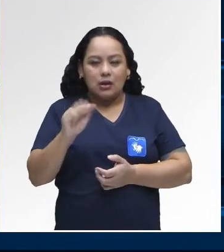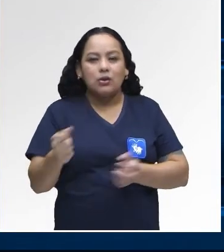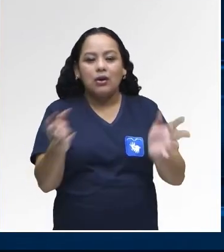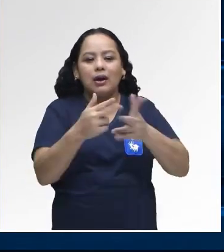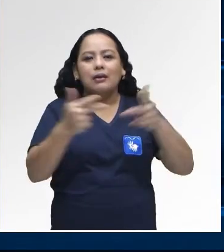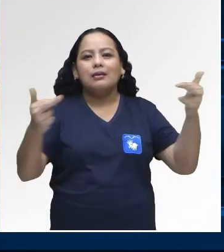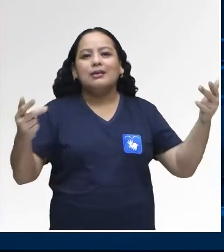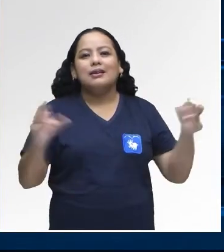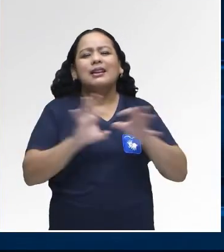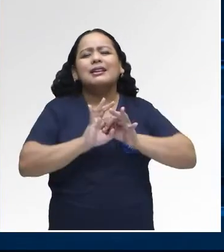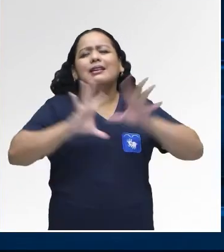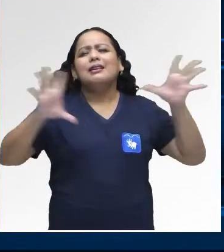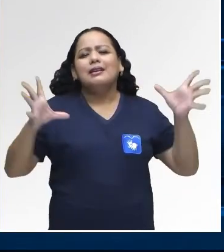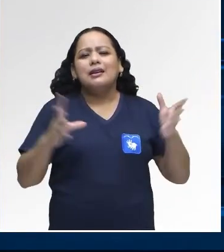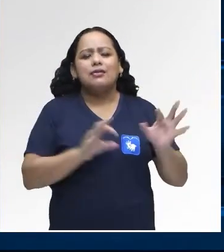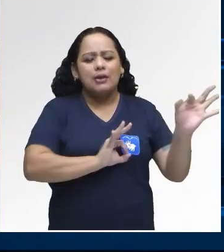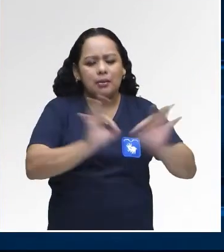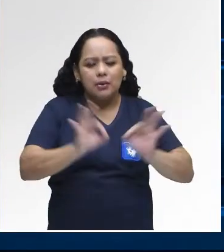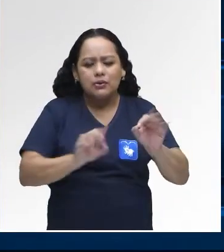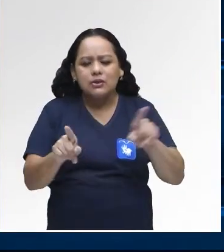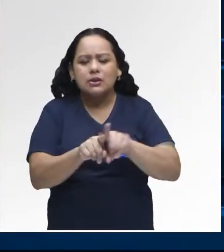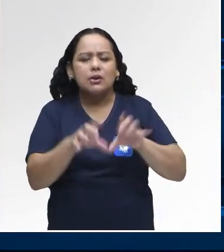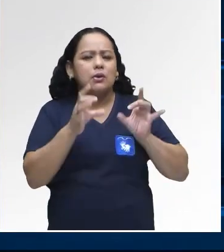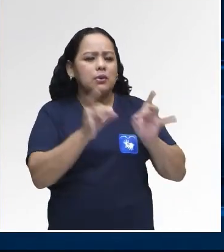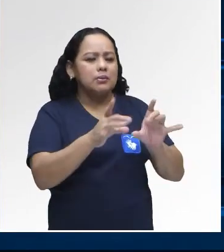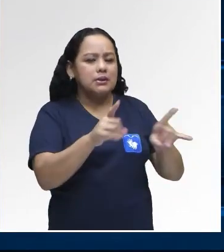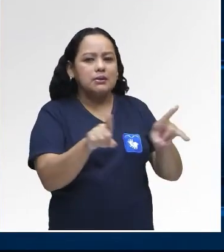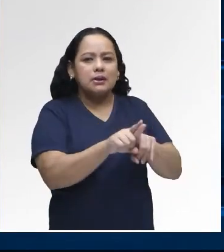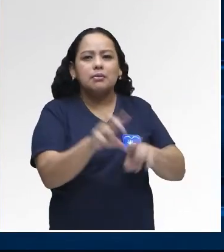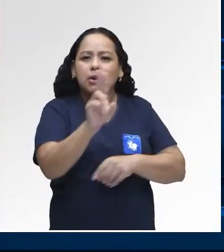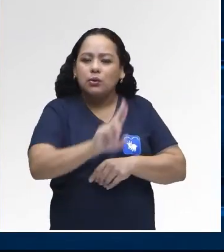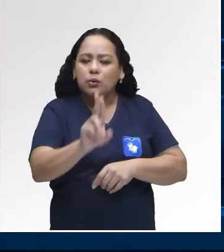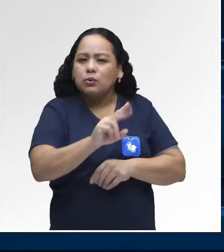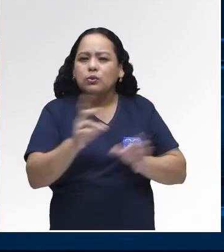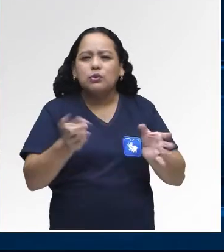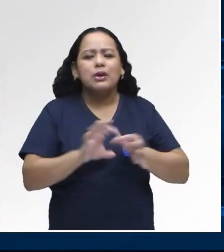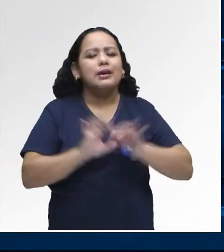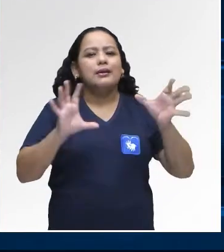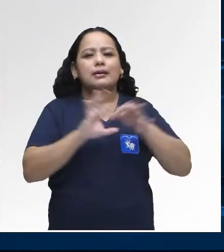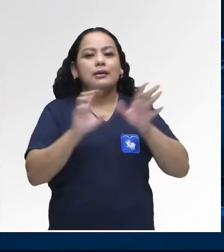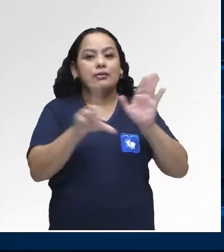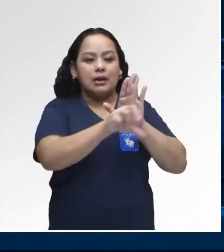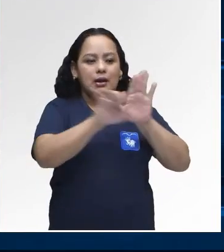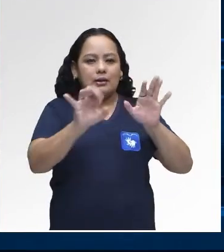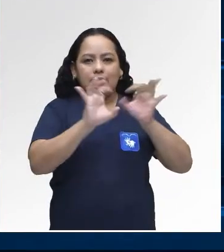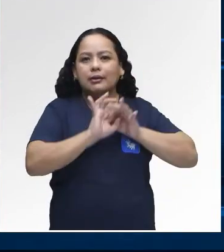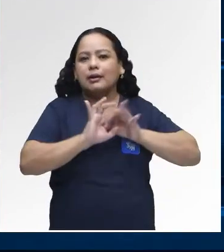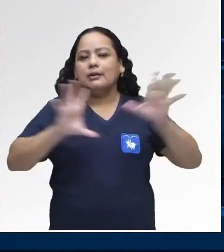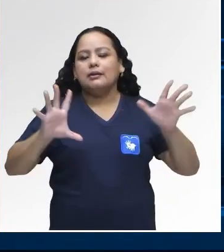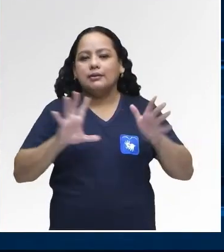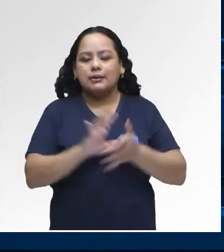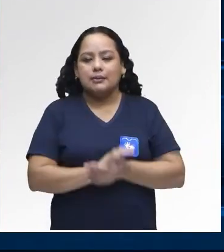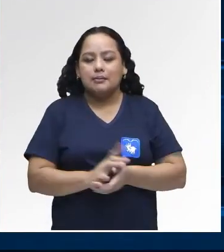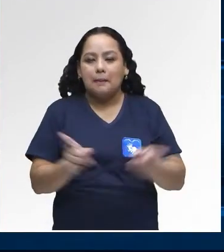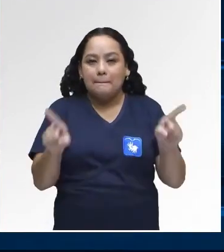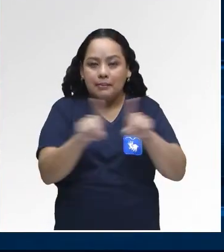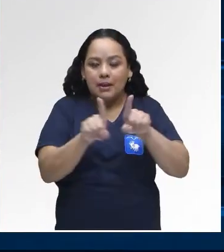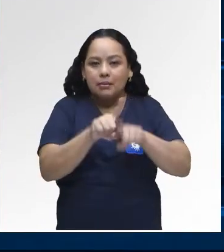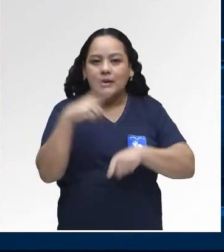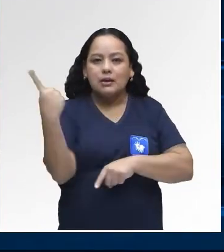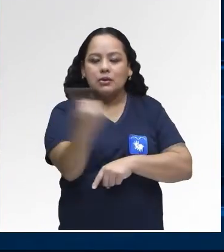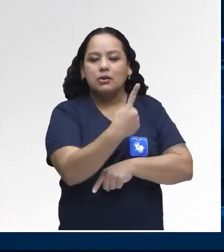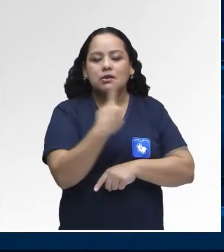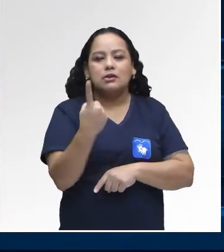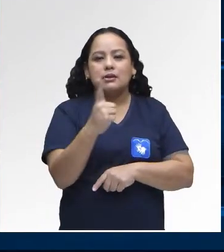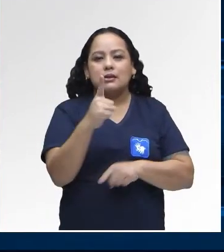a produção quanto a comercialização e o seu consumo. Mas também nós temos